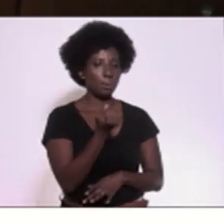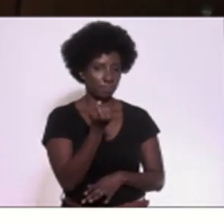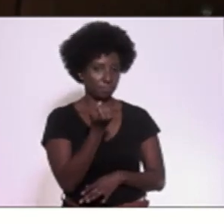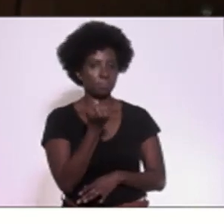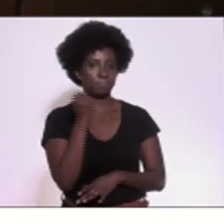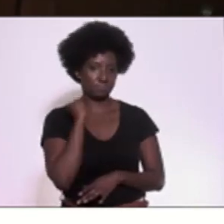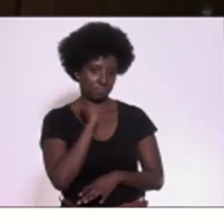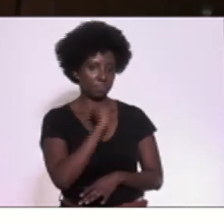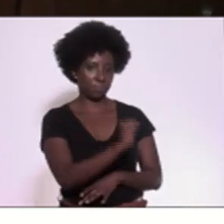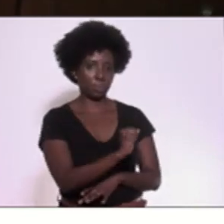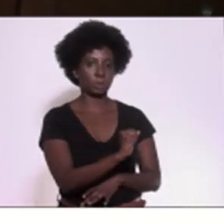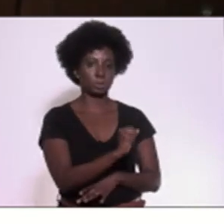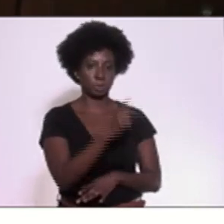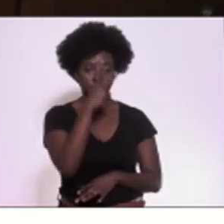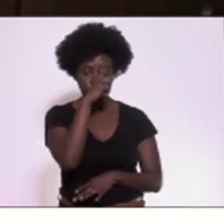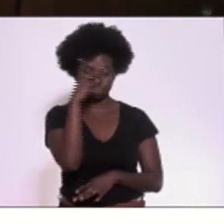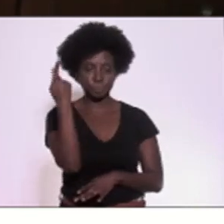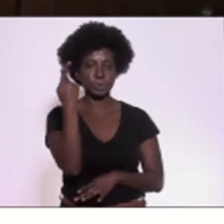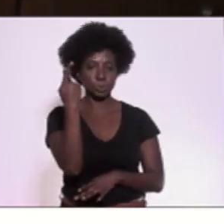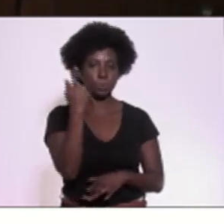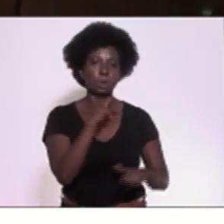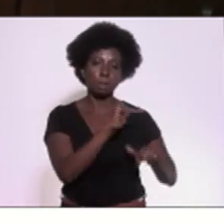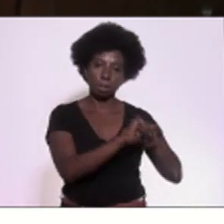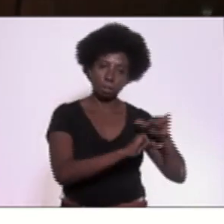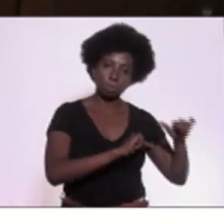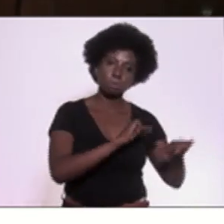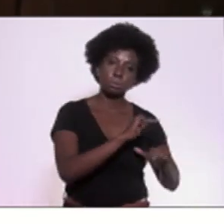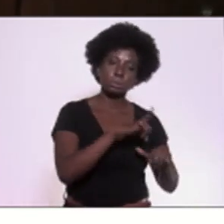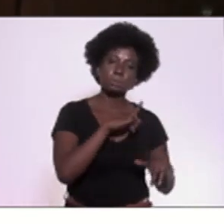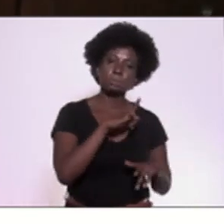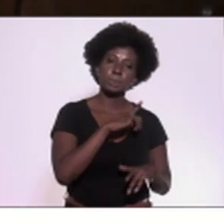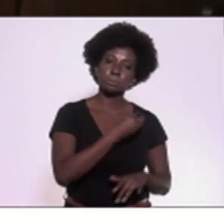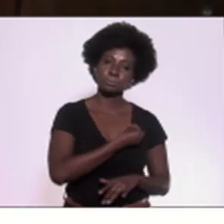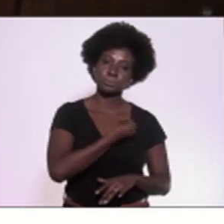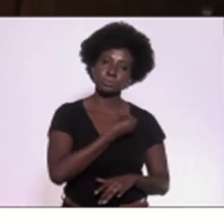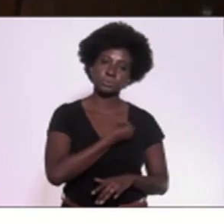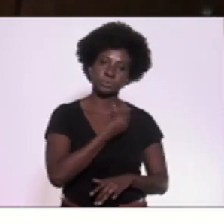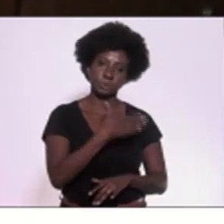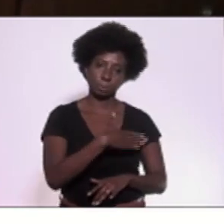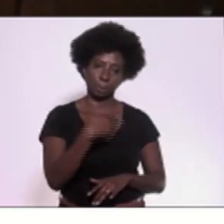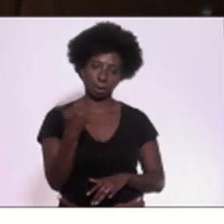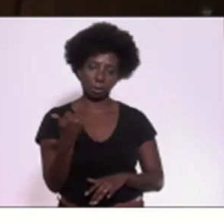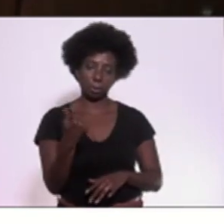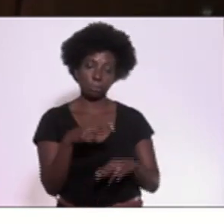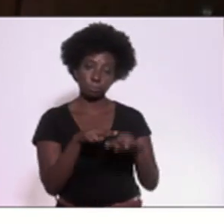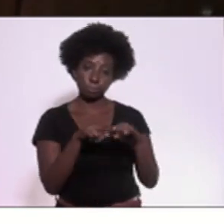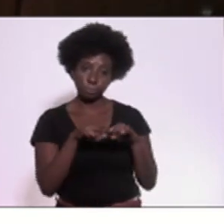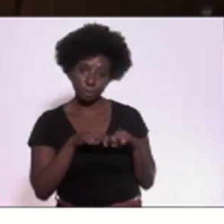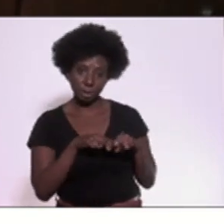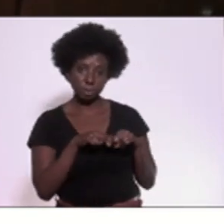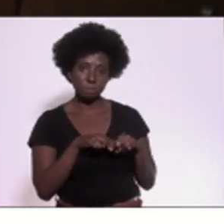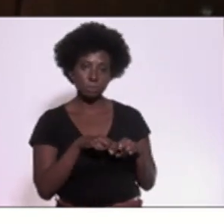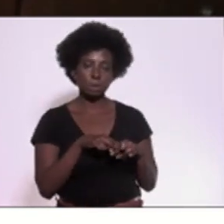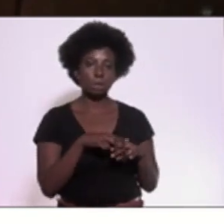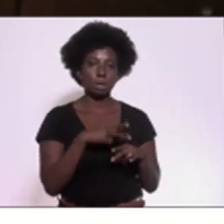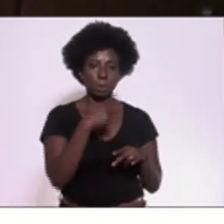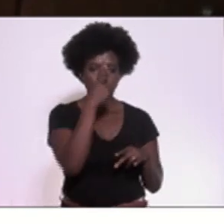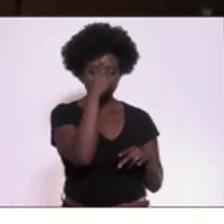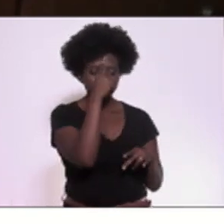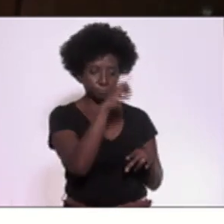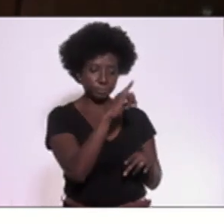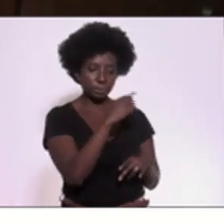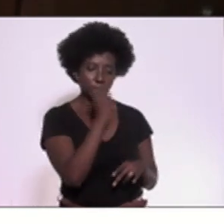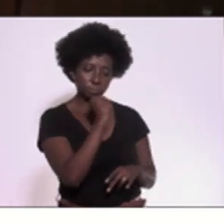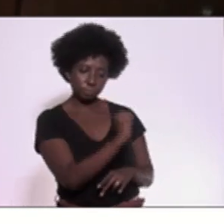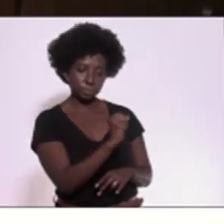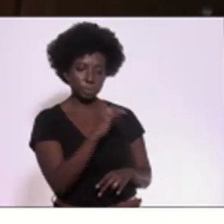condições de sobrevivência. Sem dúvida nenhuma, o assassinato do Cícero Guedes é parte desse